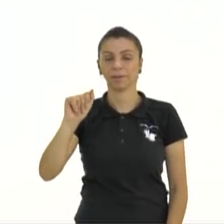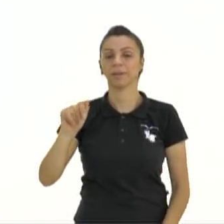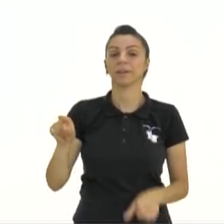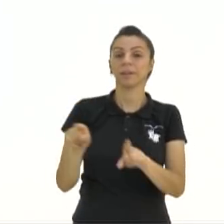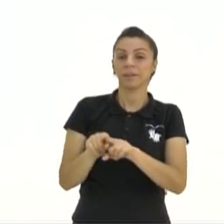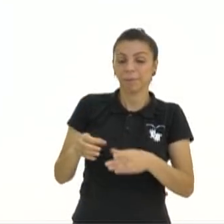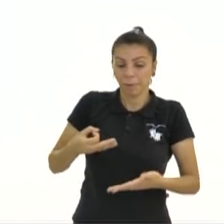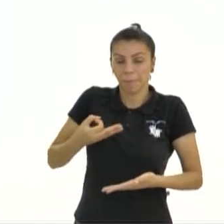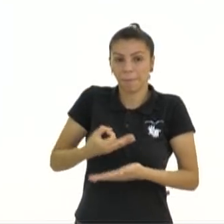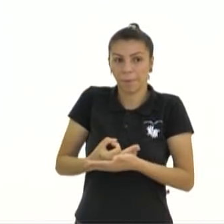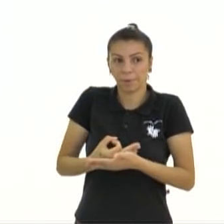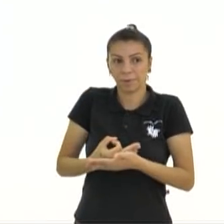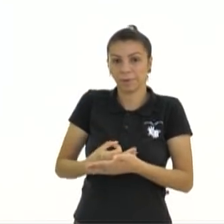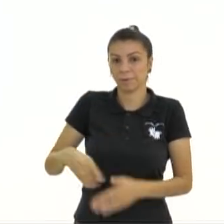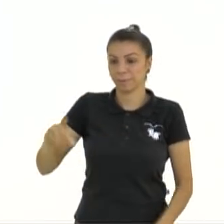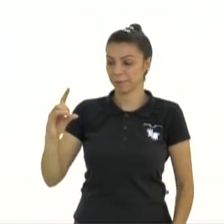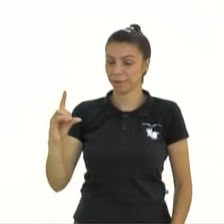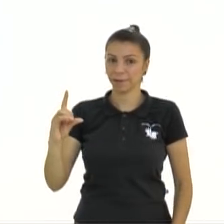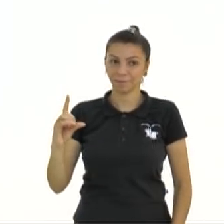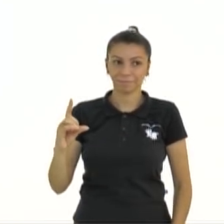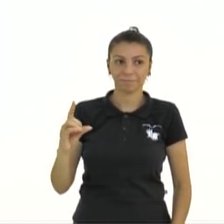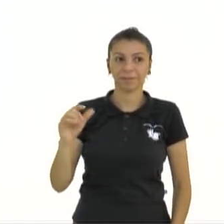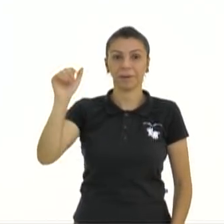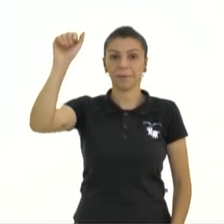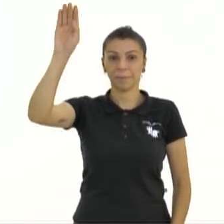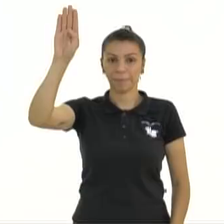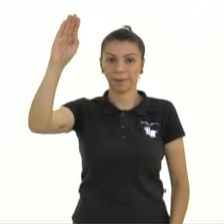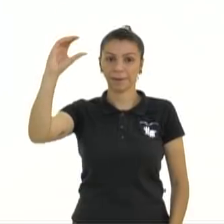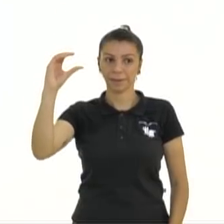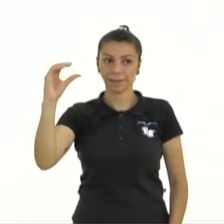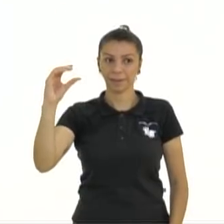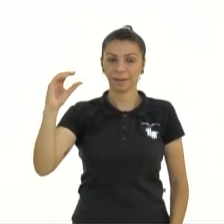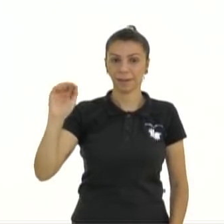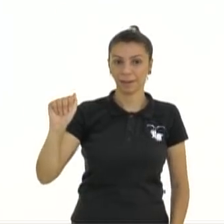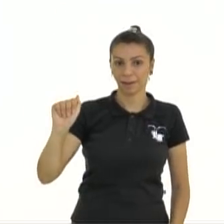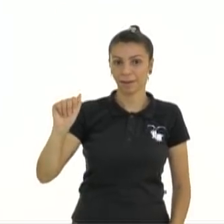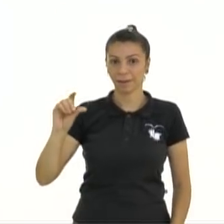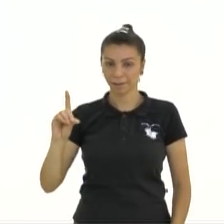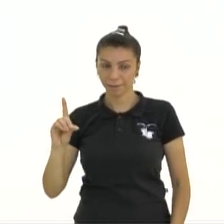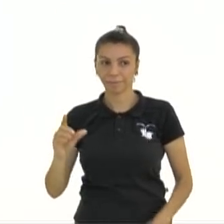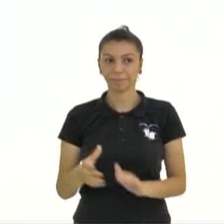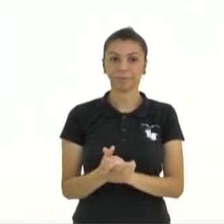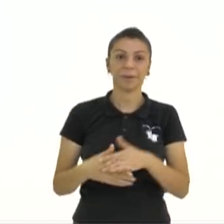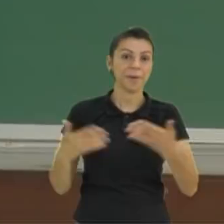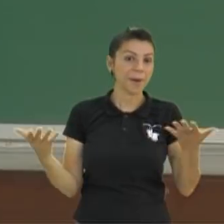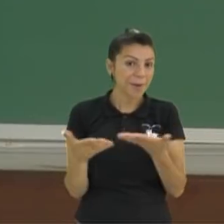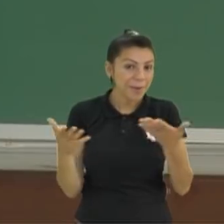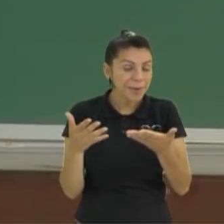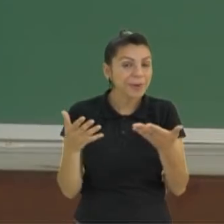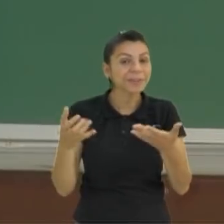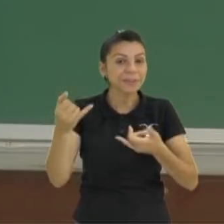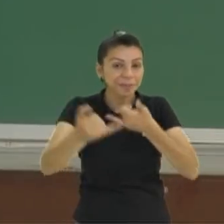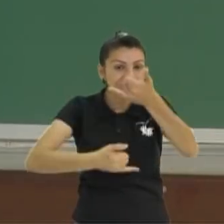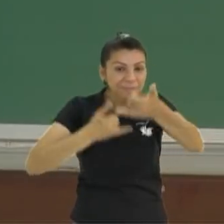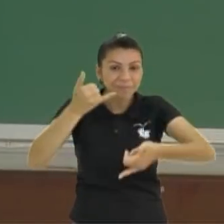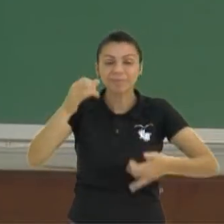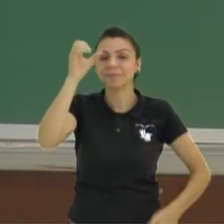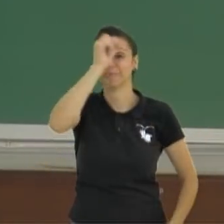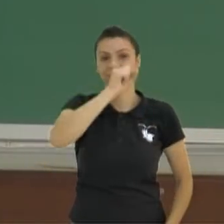do budismo. E aí, se divertiram? O importante aqui é a gente aprender brincando, é aprender